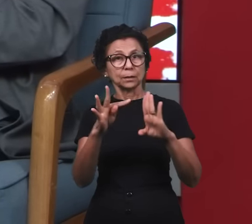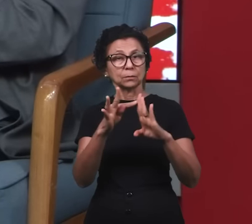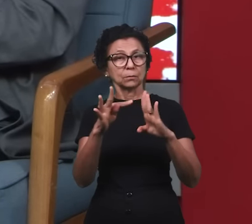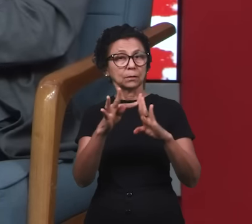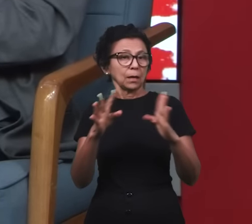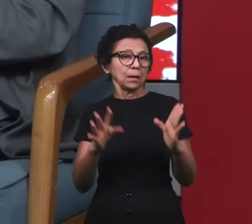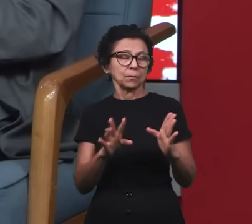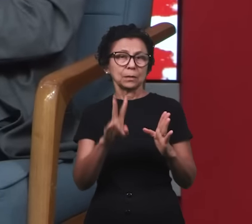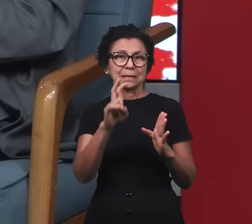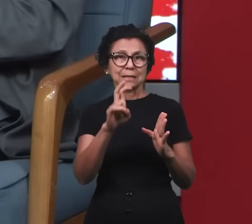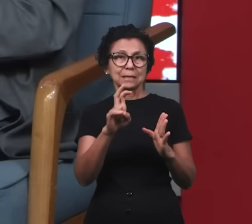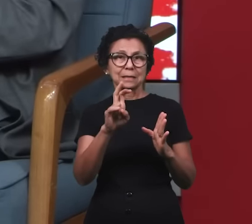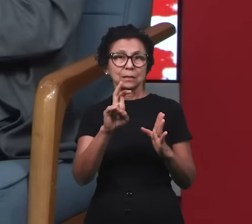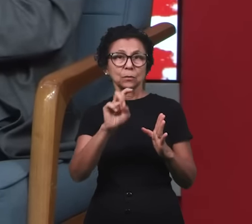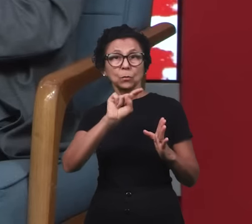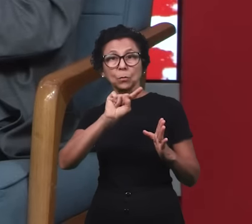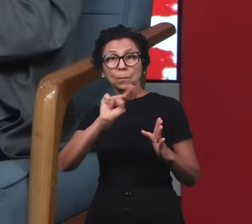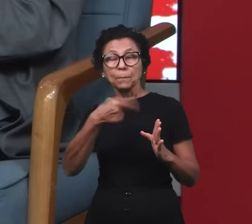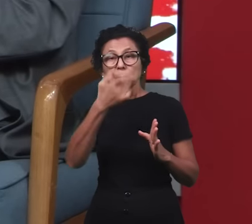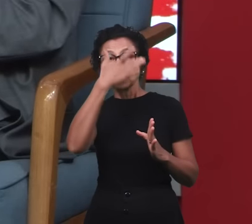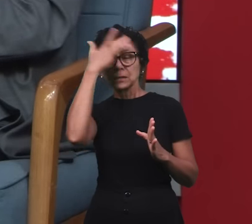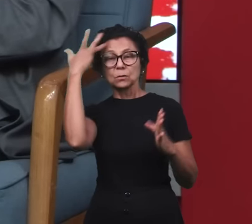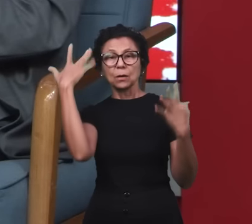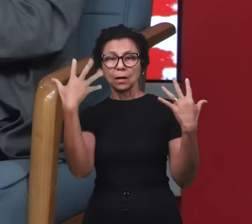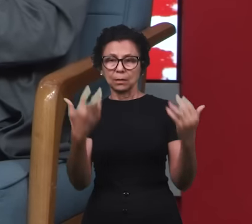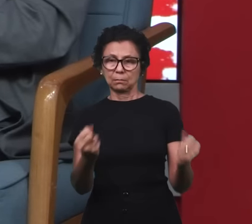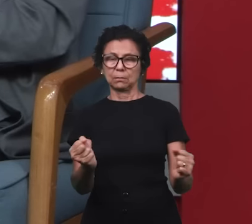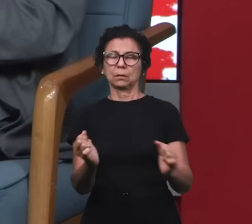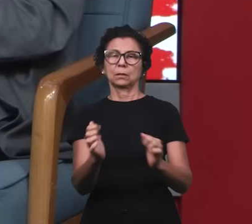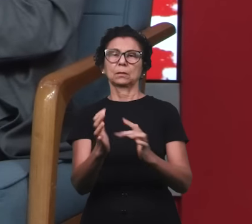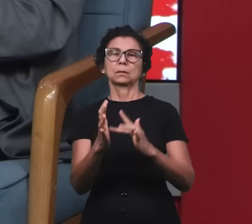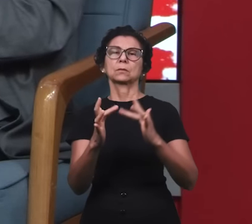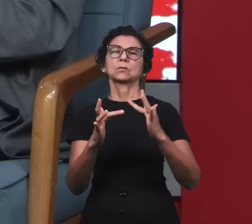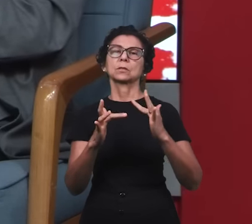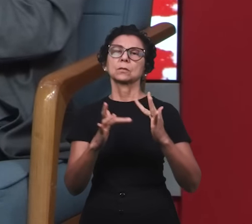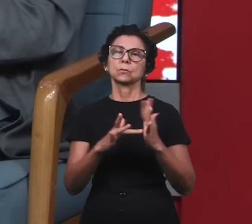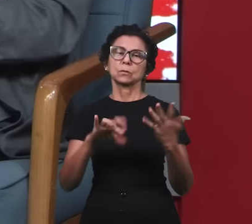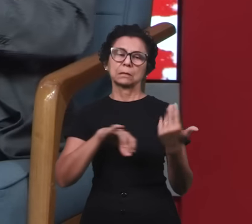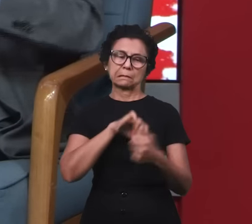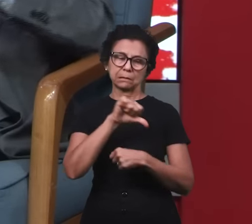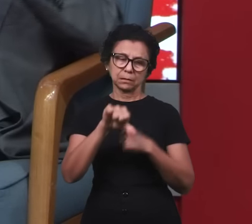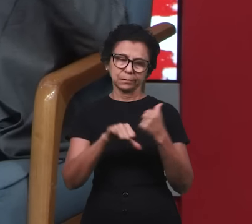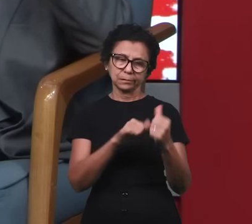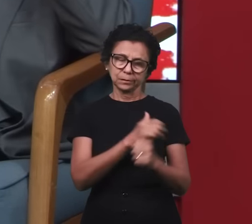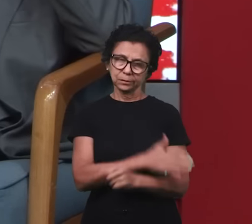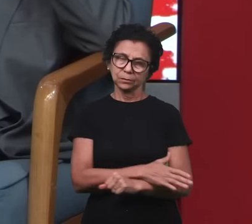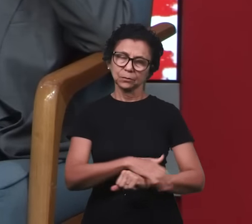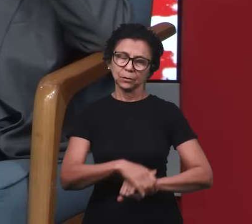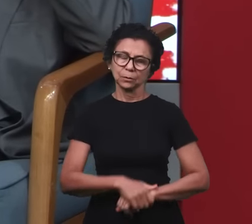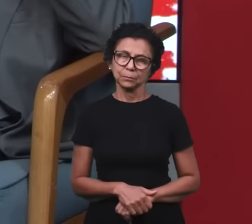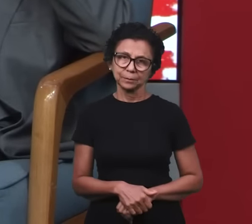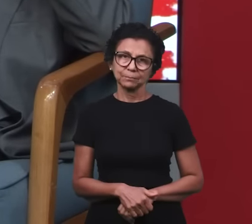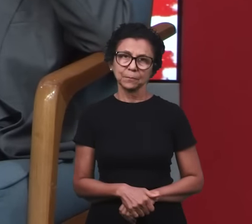5.000 se converte, então a porta se abre novamente agora com uma segunda revelação,